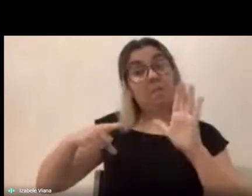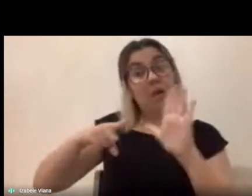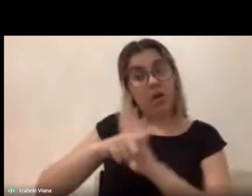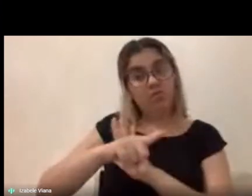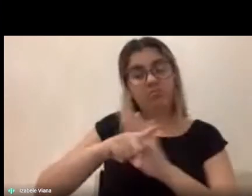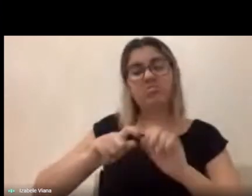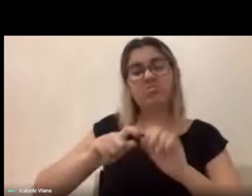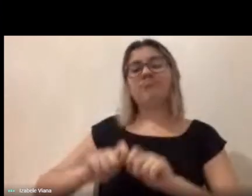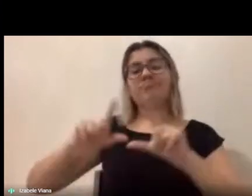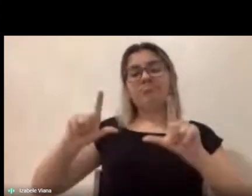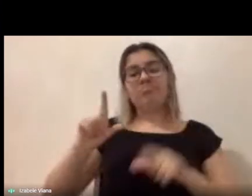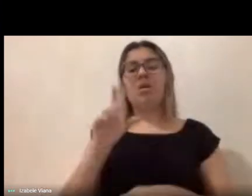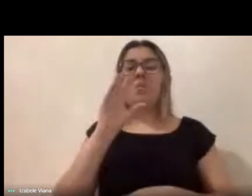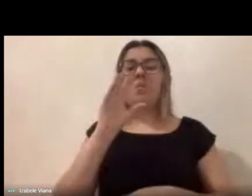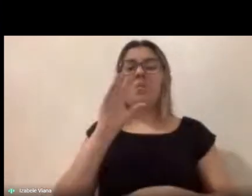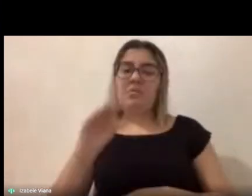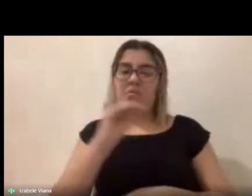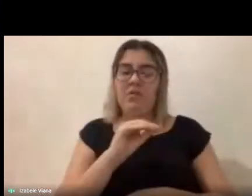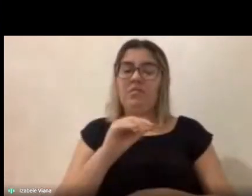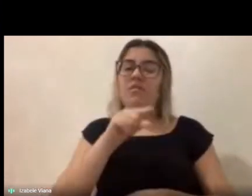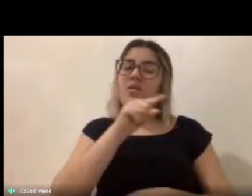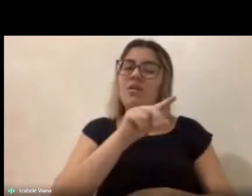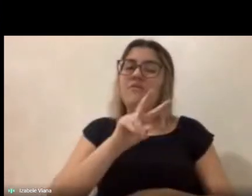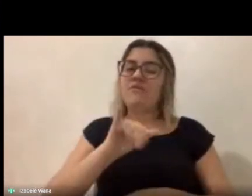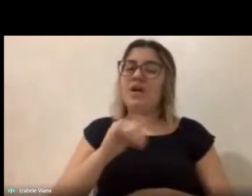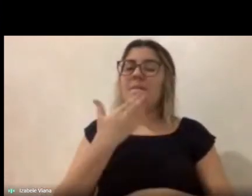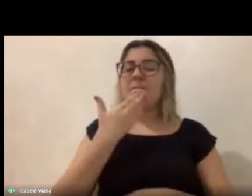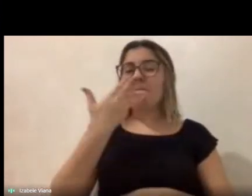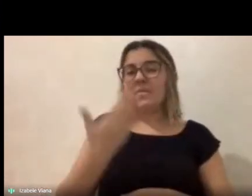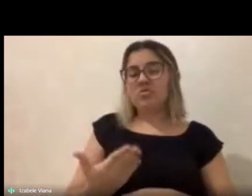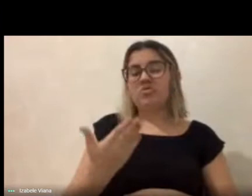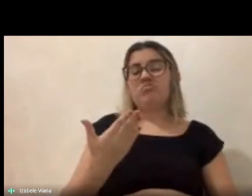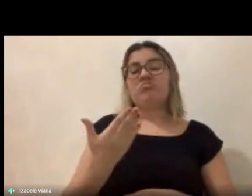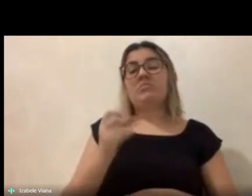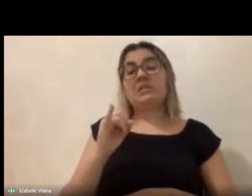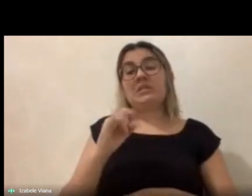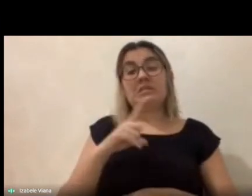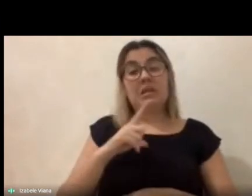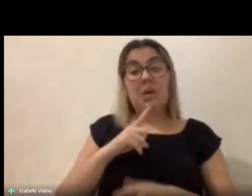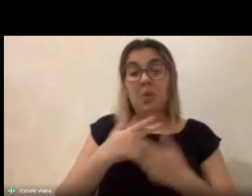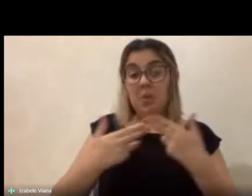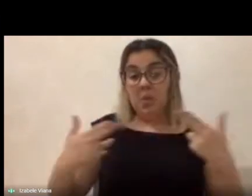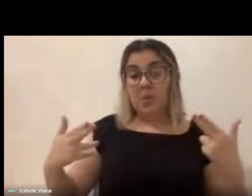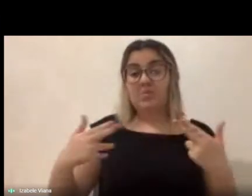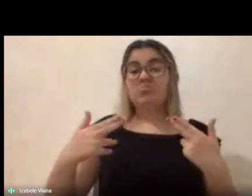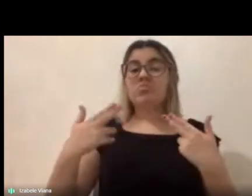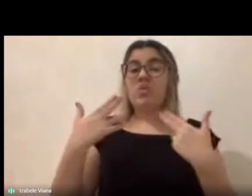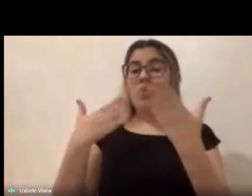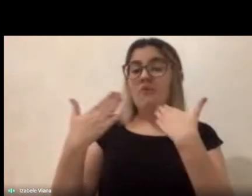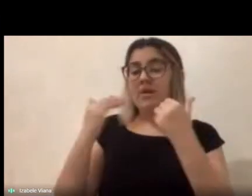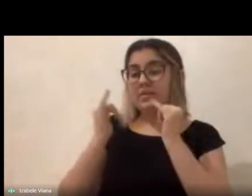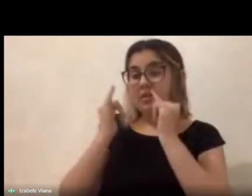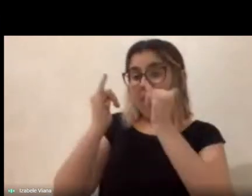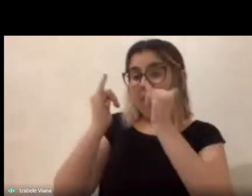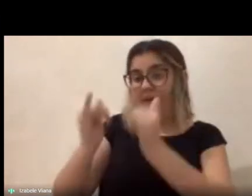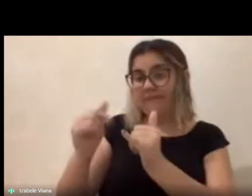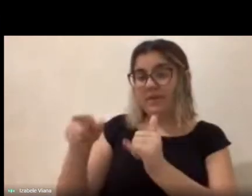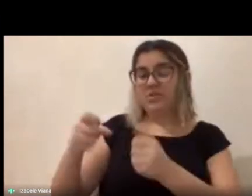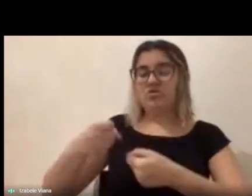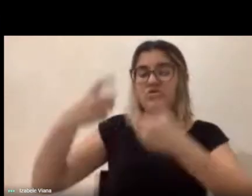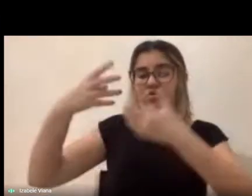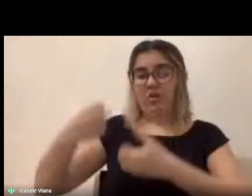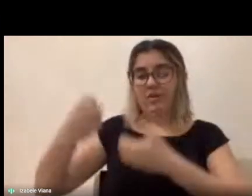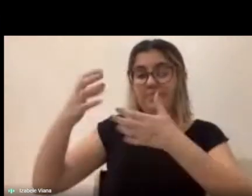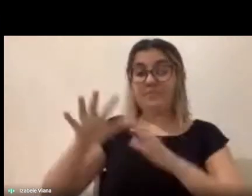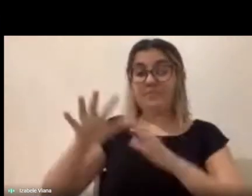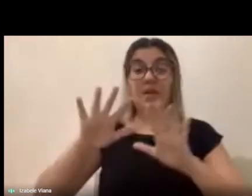solicitar. É, caso haja alguma coisa, a gente vai conversando pelo chat. Lembrar também que aqui no chat, né, a produção vai ficar